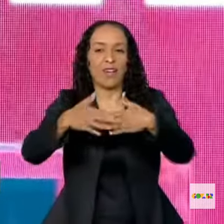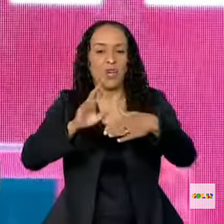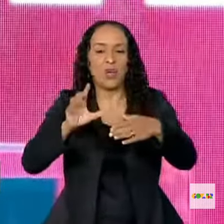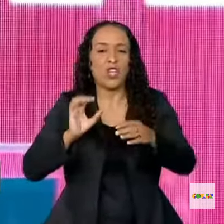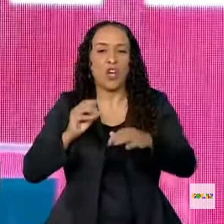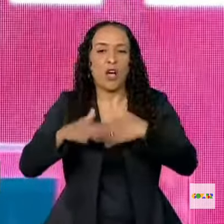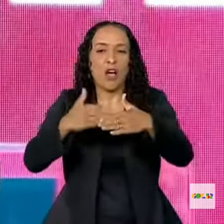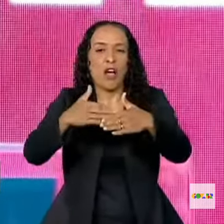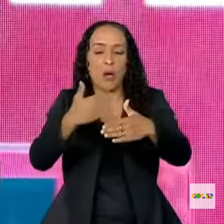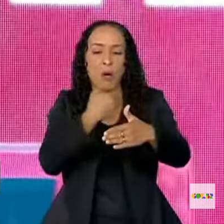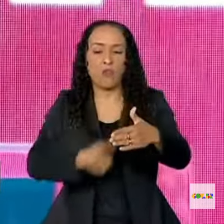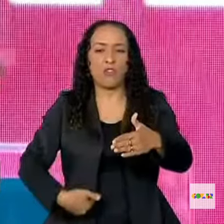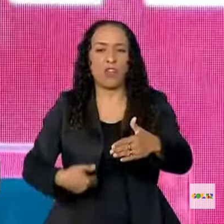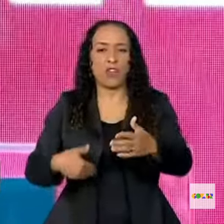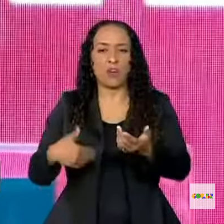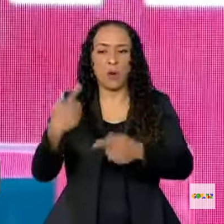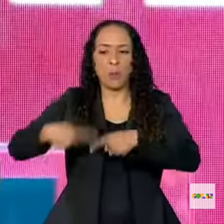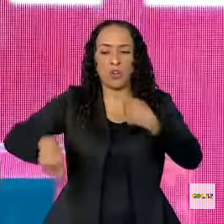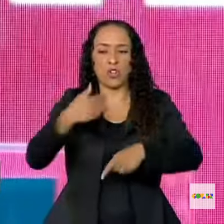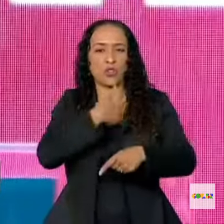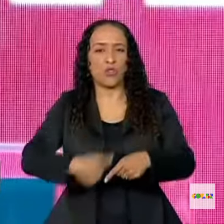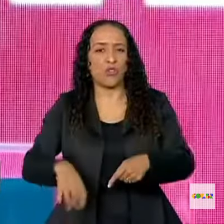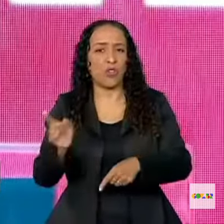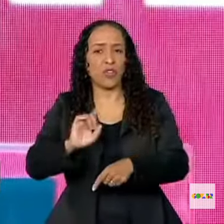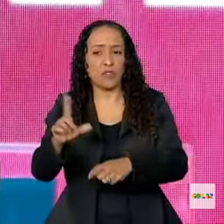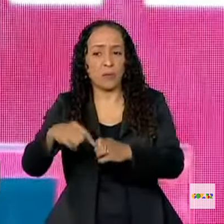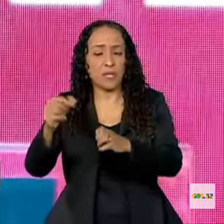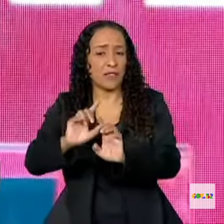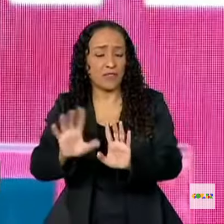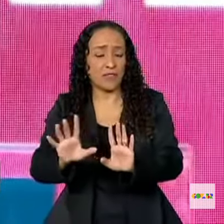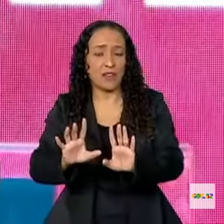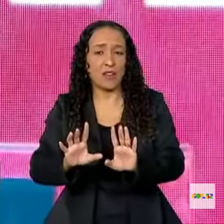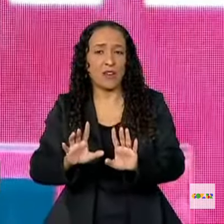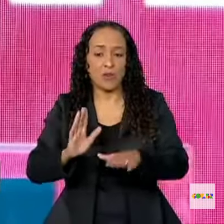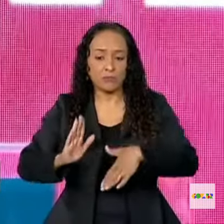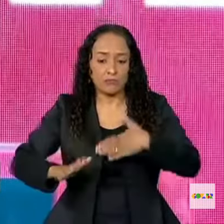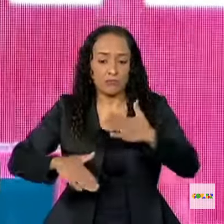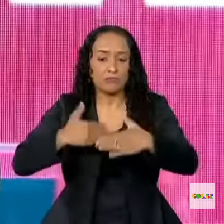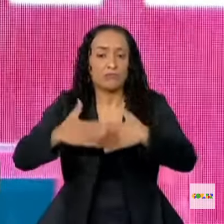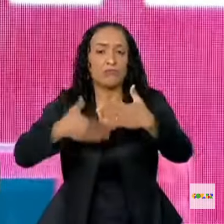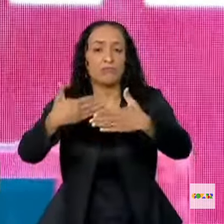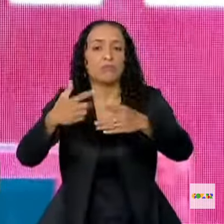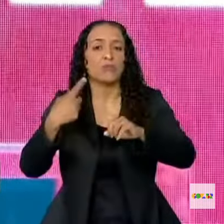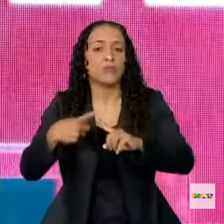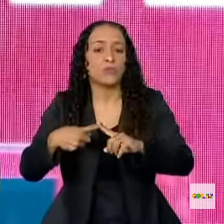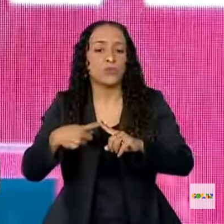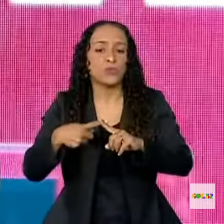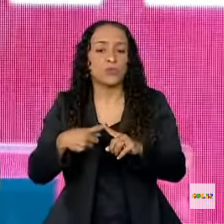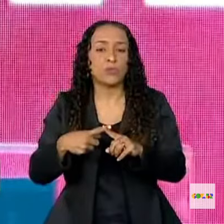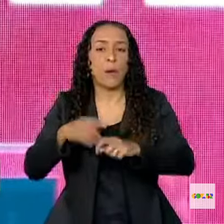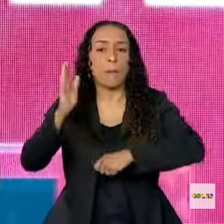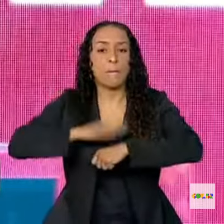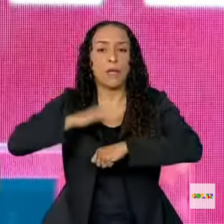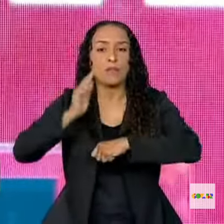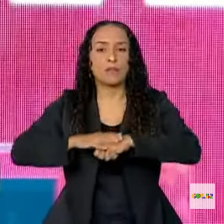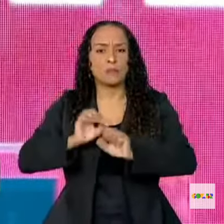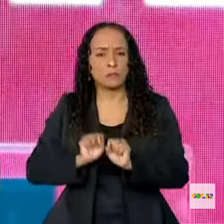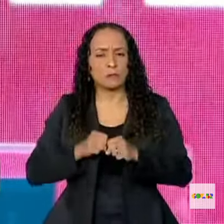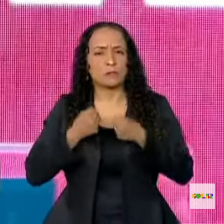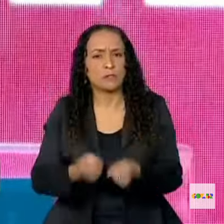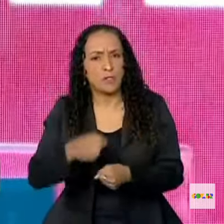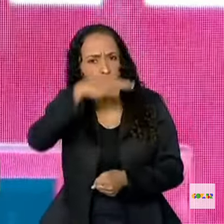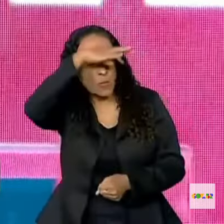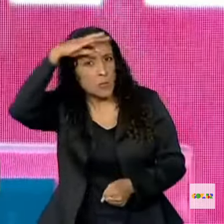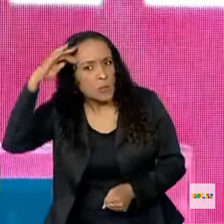feito apenas pelo governo pela política do governo pelos empresários o crescimento é feito pelo exercício sacrifício de